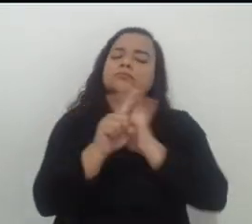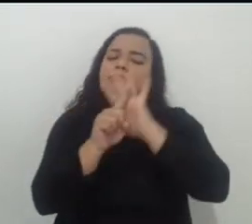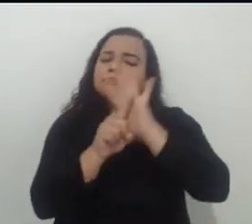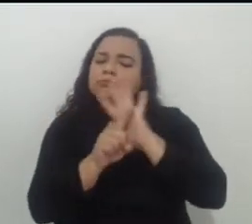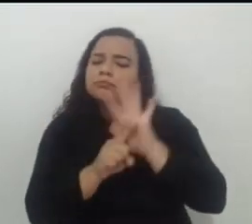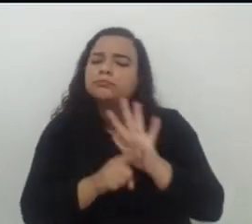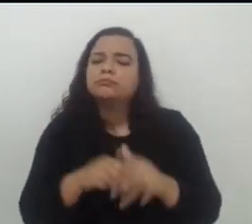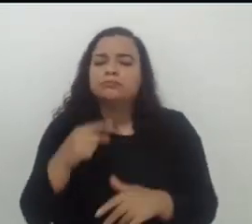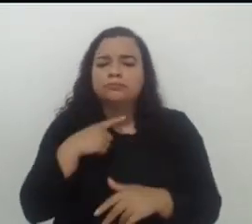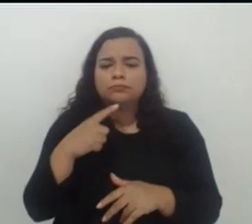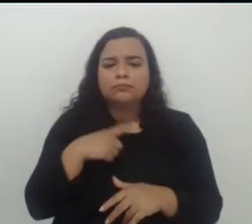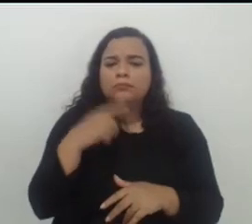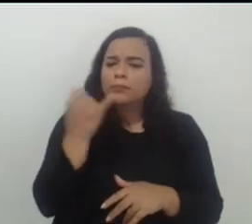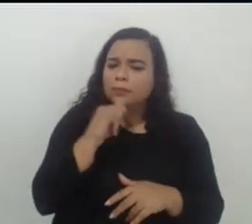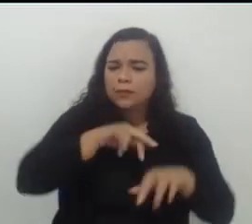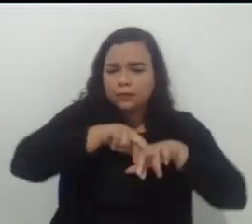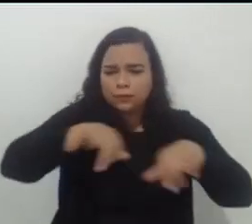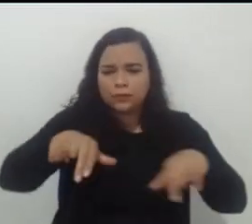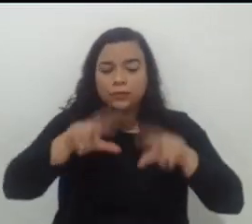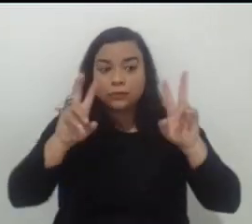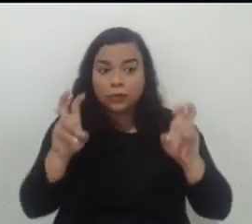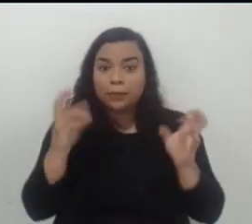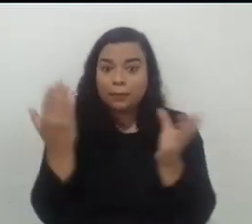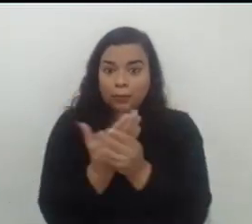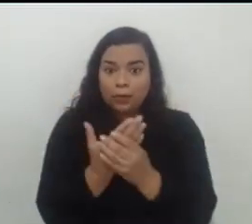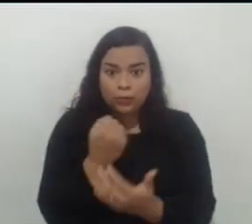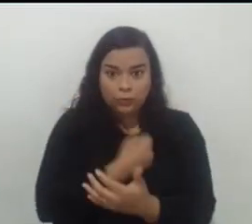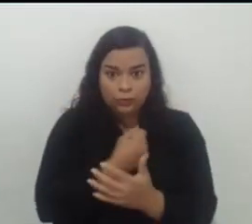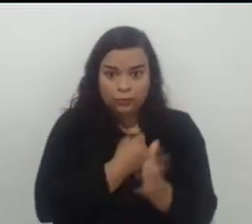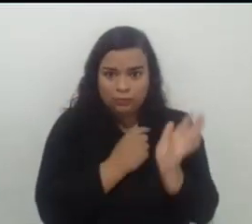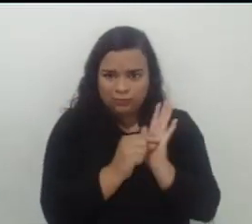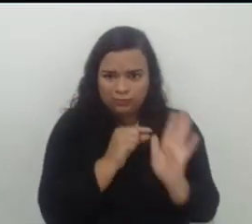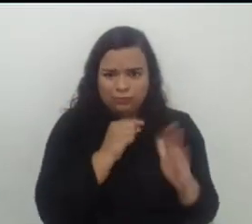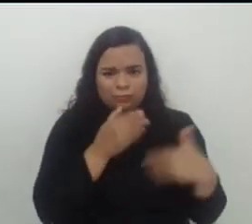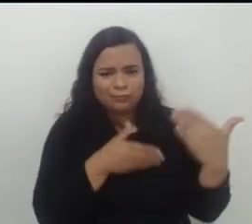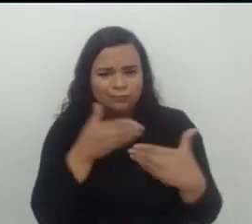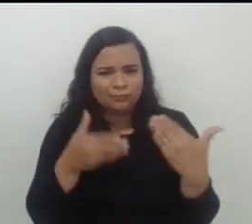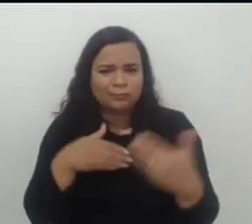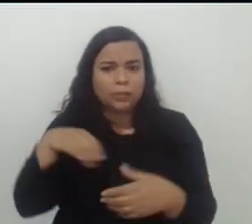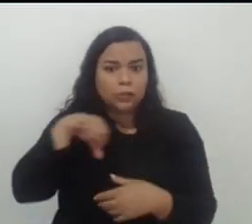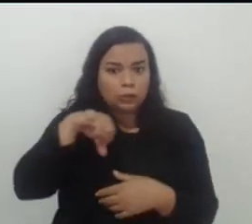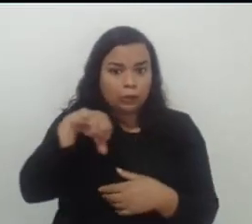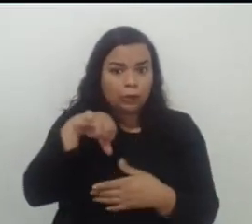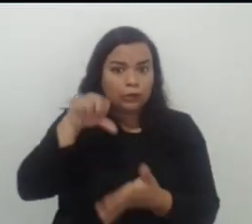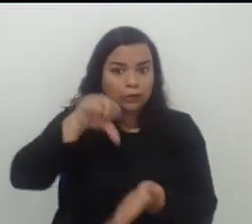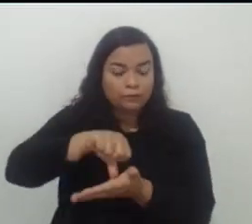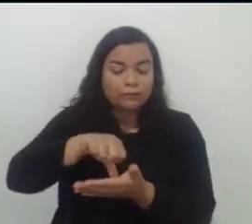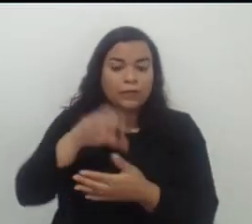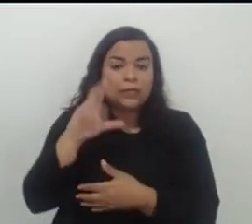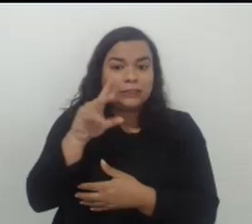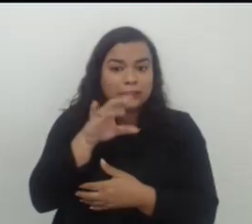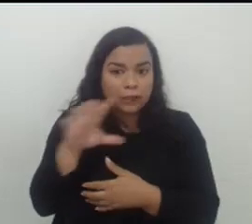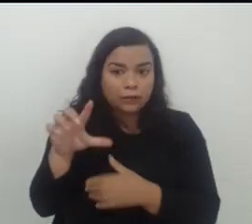autos eletrônicos referentes ao processo número tal, que tramitou na 9ª Vara Civil da Comarca de Natal,